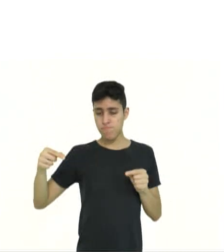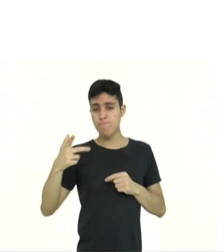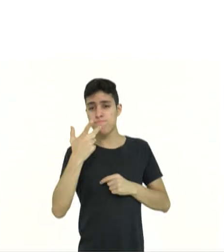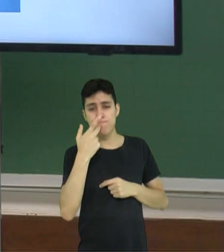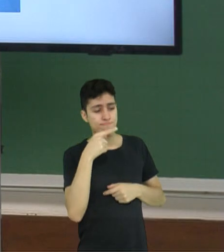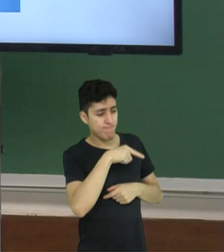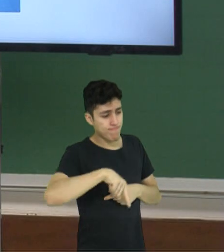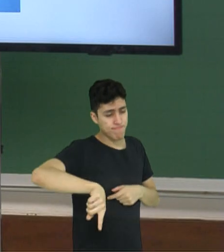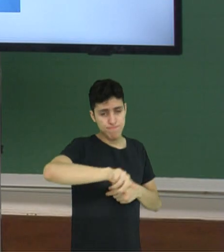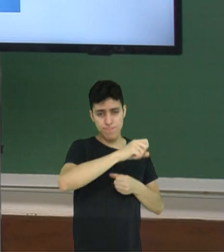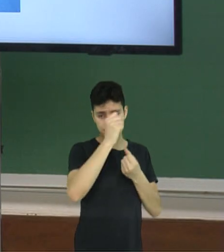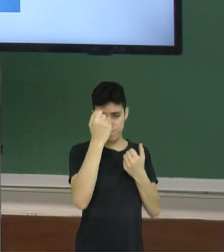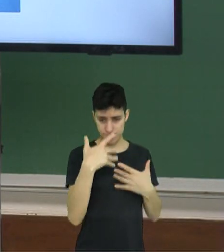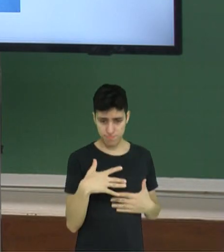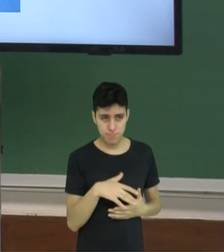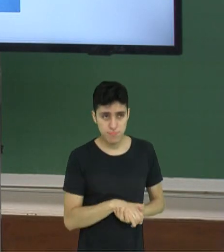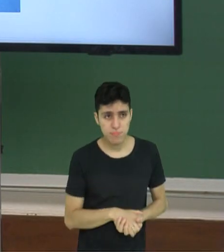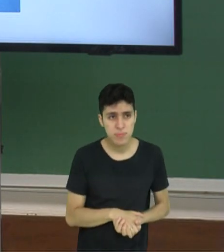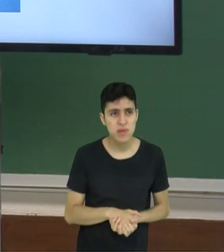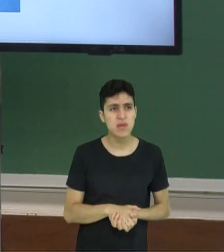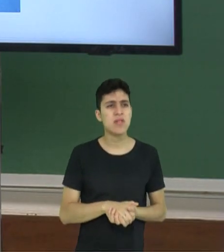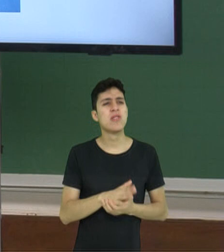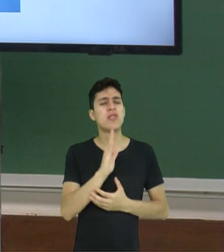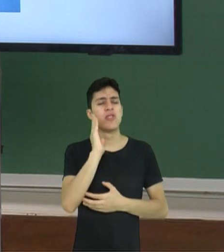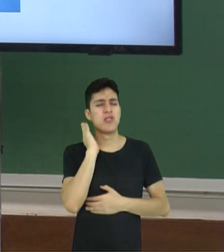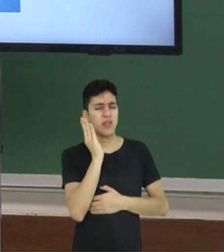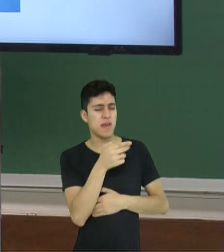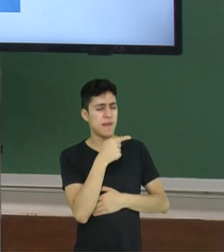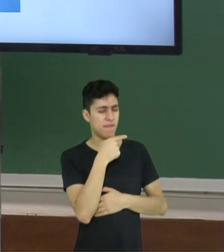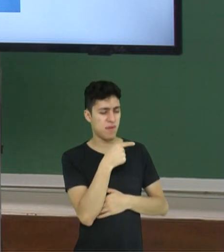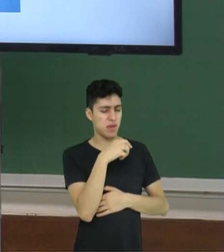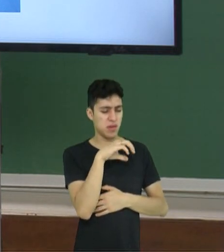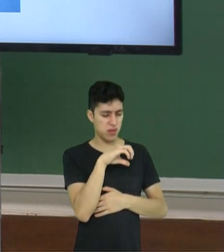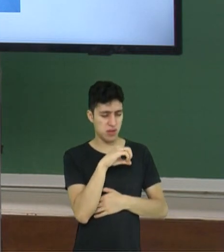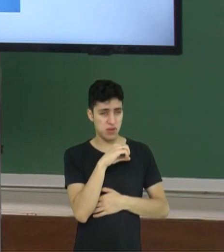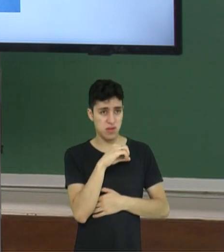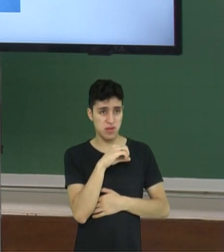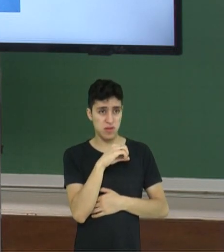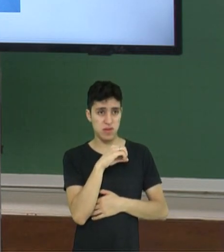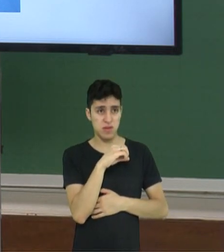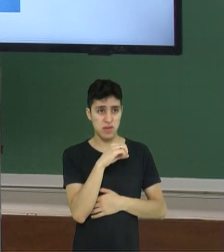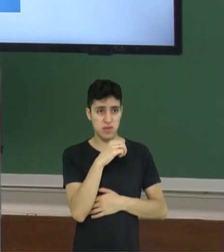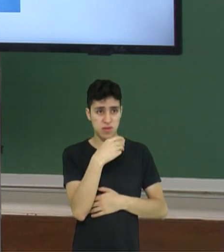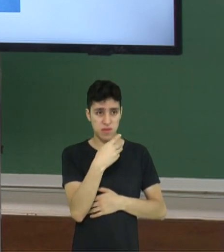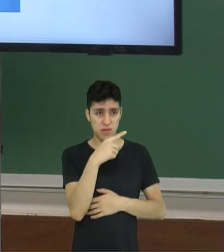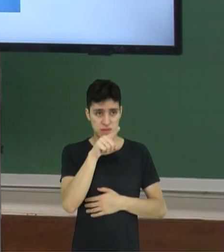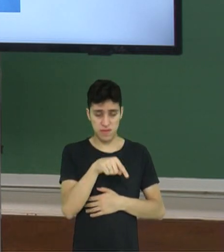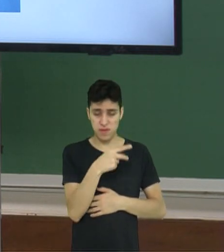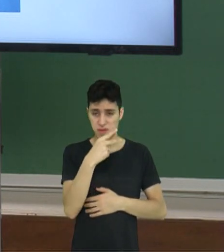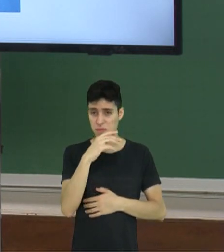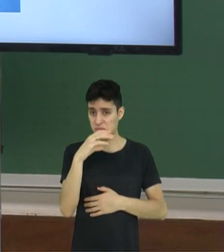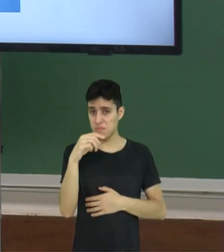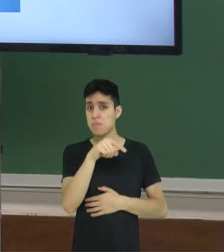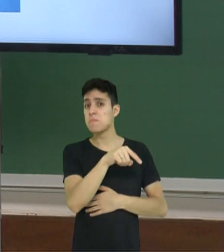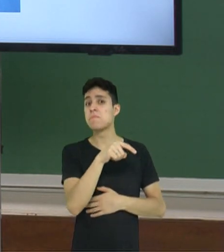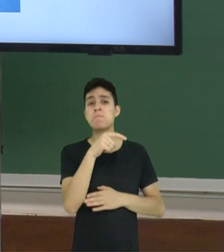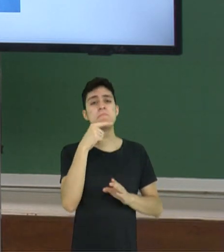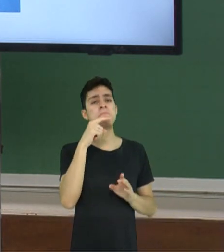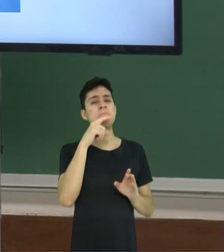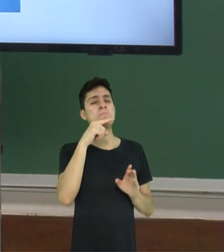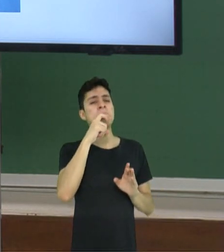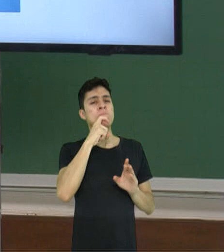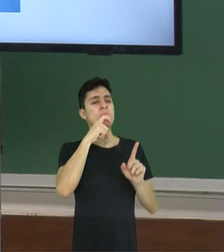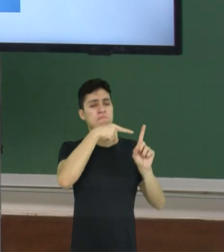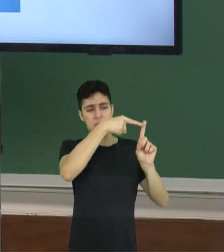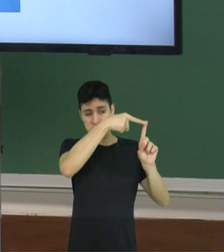já foram registrados menos 93,2 graus centígrados. Então